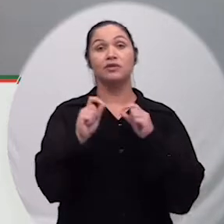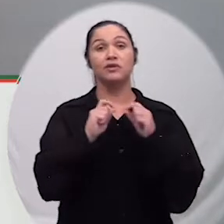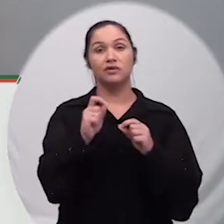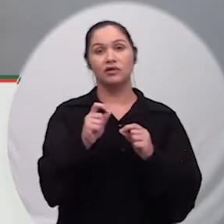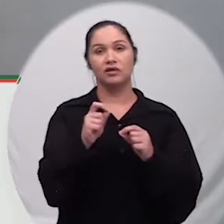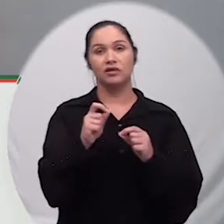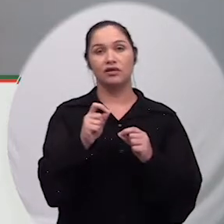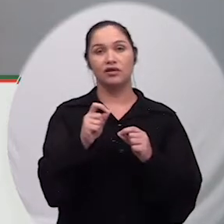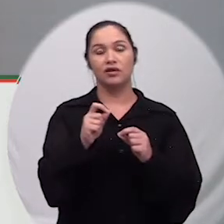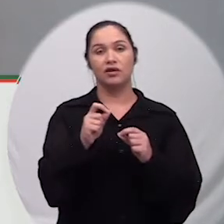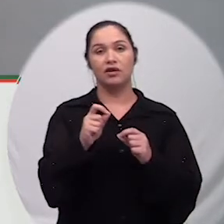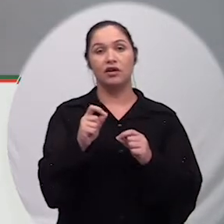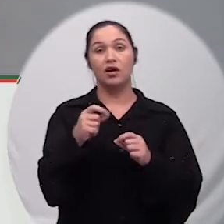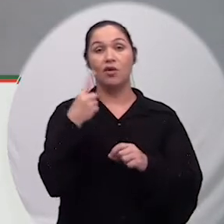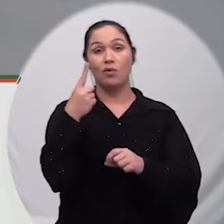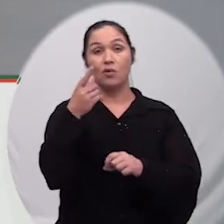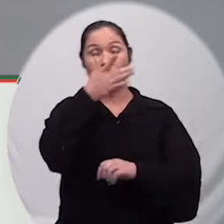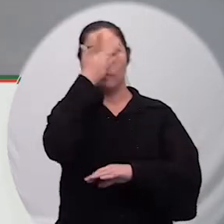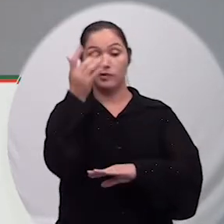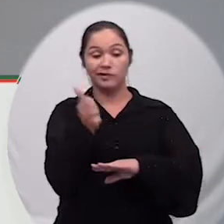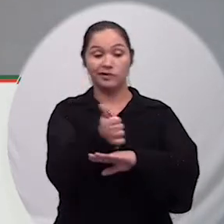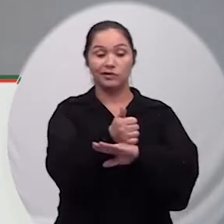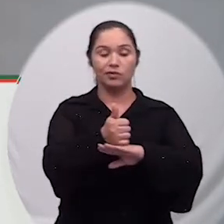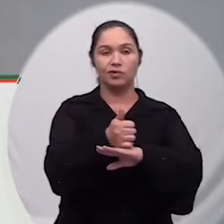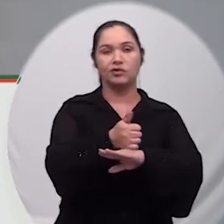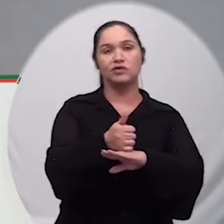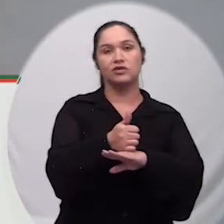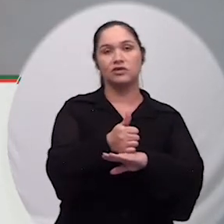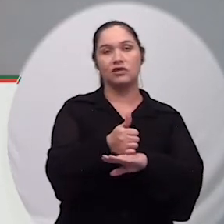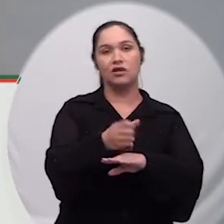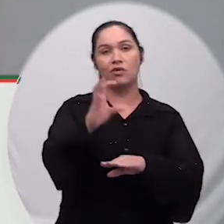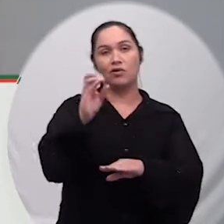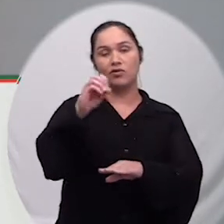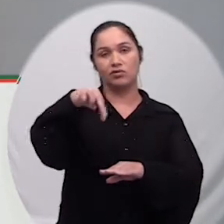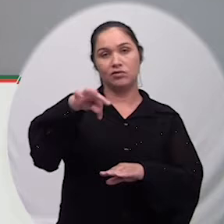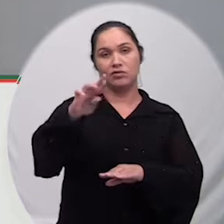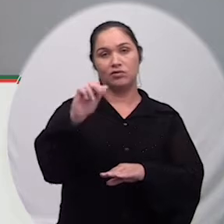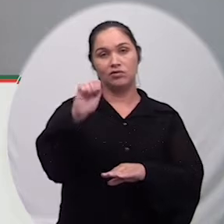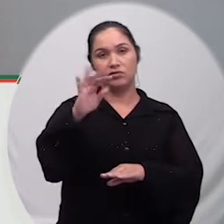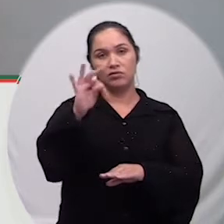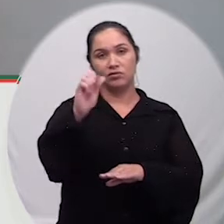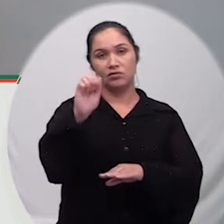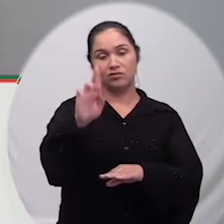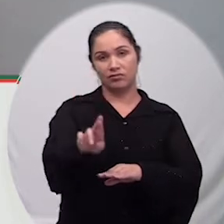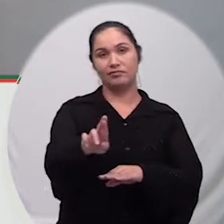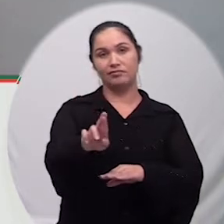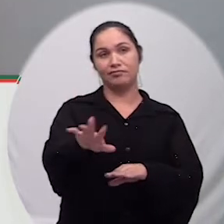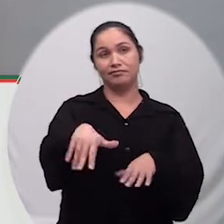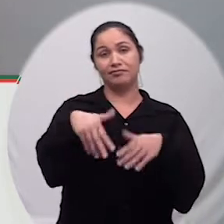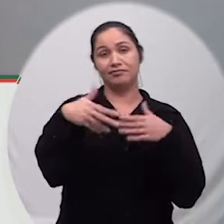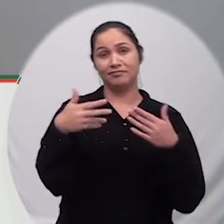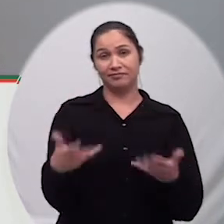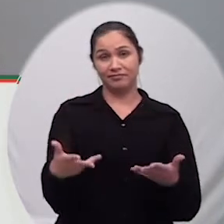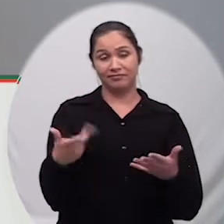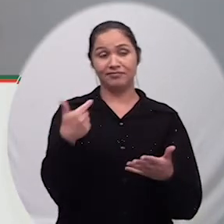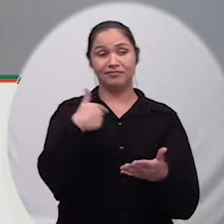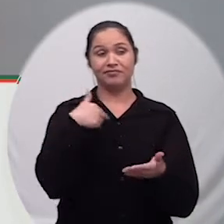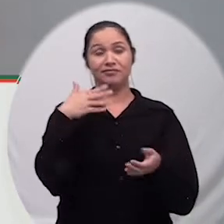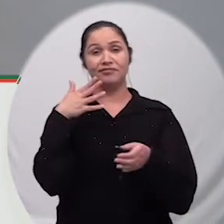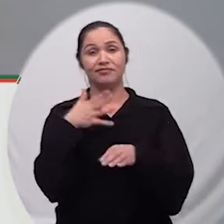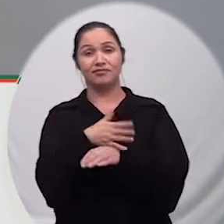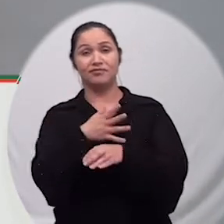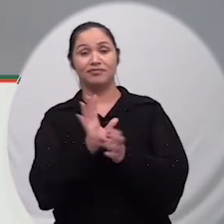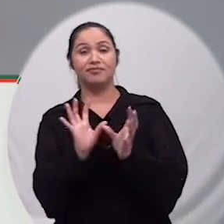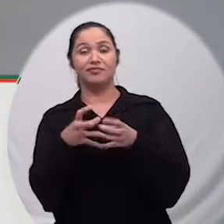profissional agora, bem de longe, mais de R$1 milhão contrato, né? Pasmem, mais uma, eu faço parte do diretor de transporte e também do grupo